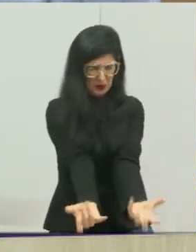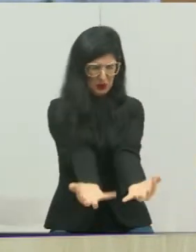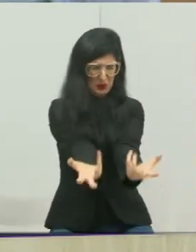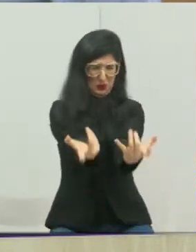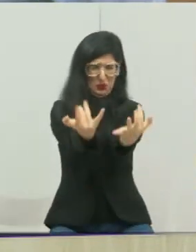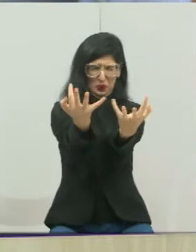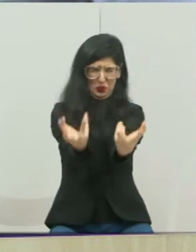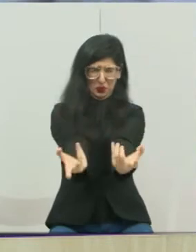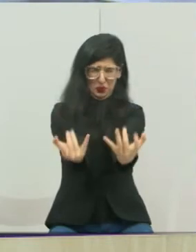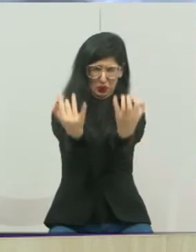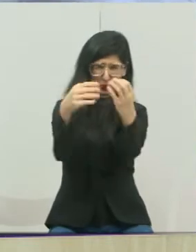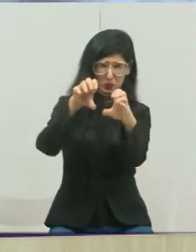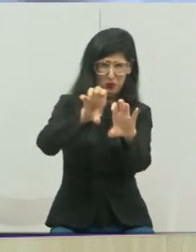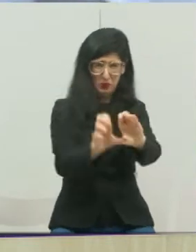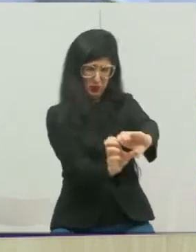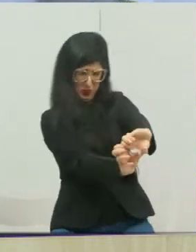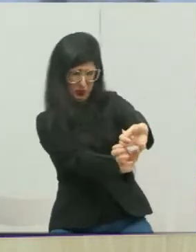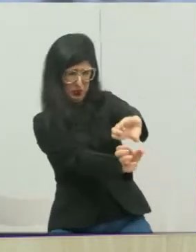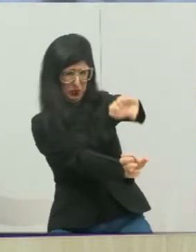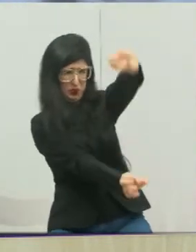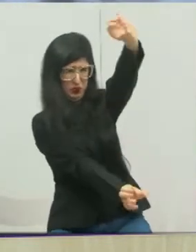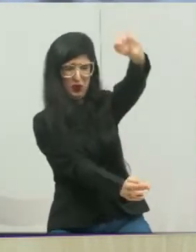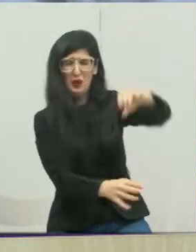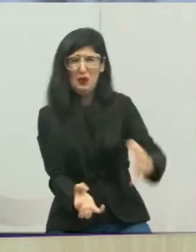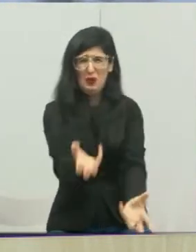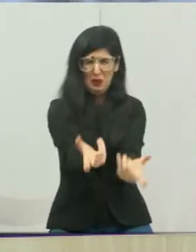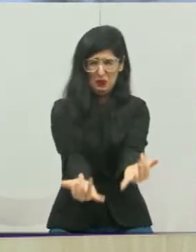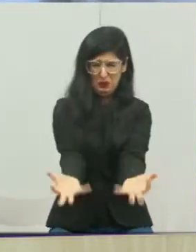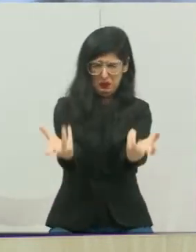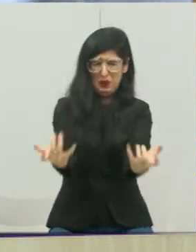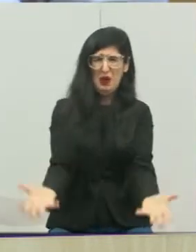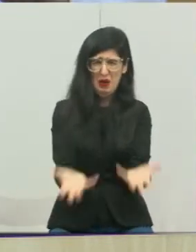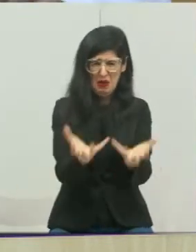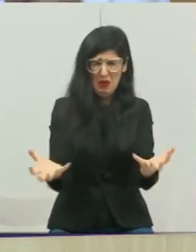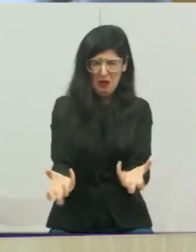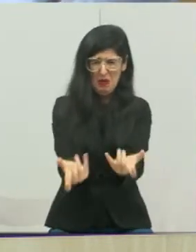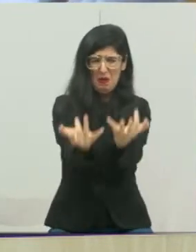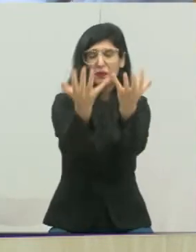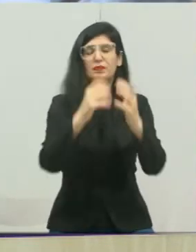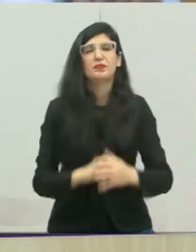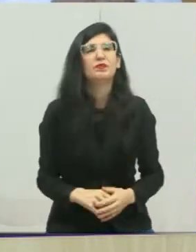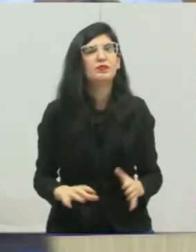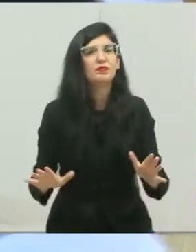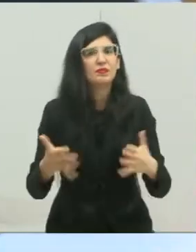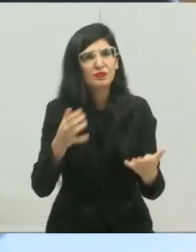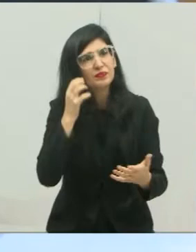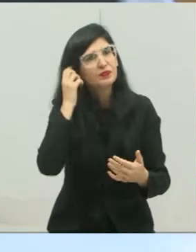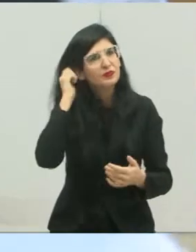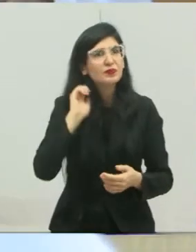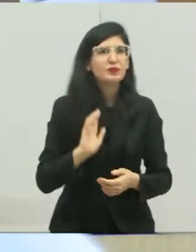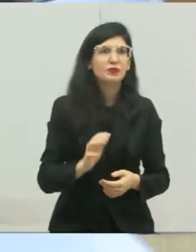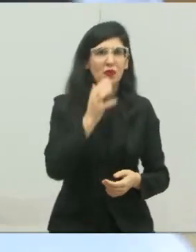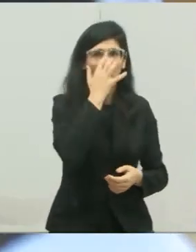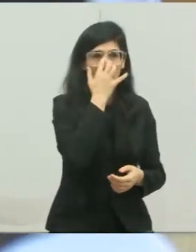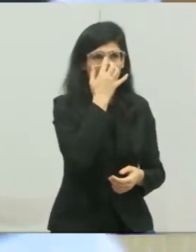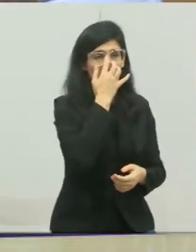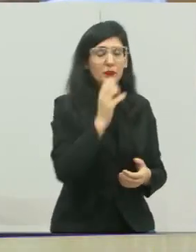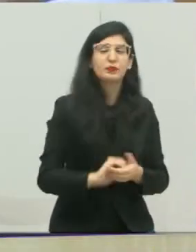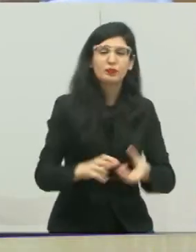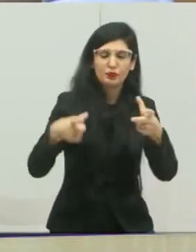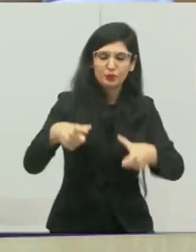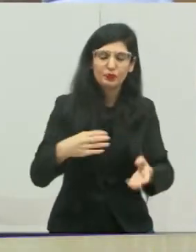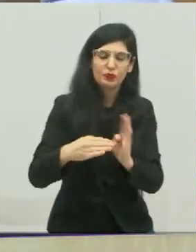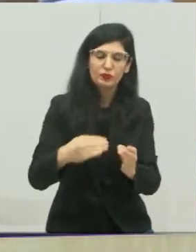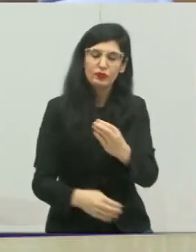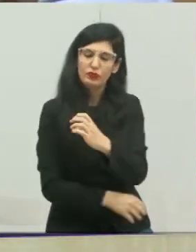do mato seco, enfeiando assim também a entrada desta humilde e feliz comunidade do Cepinho.